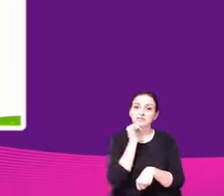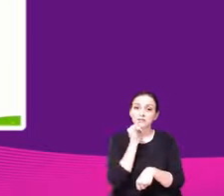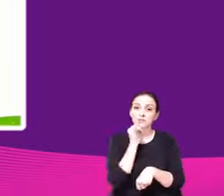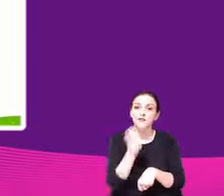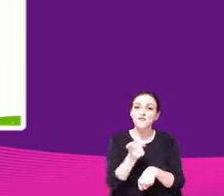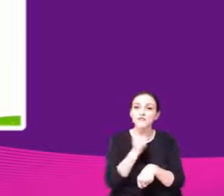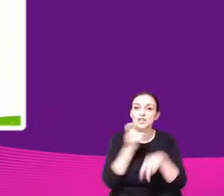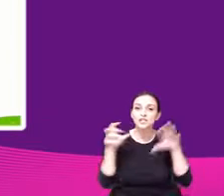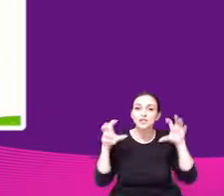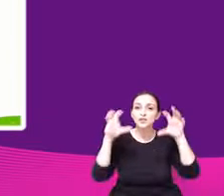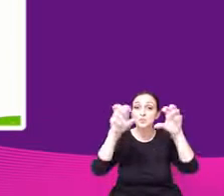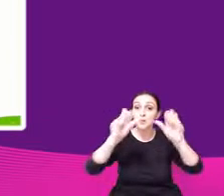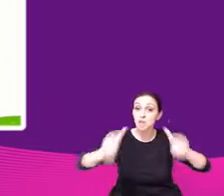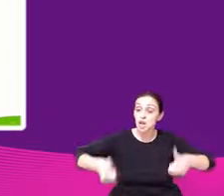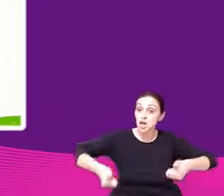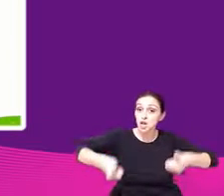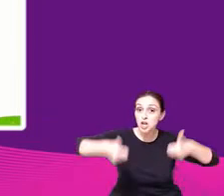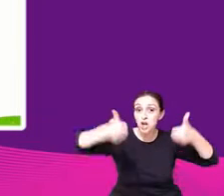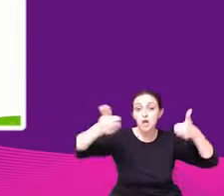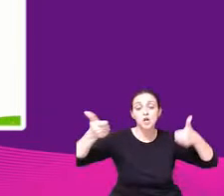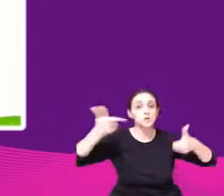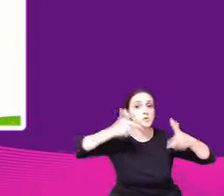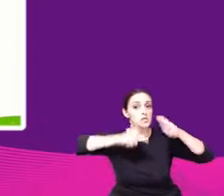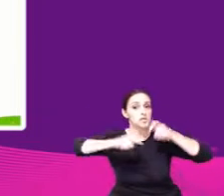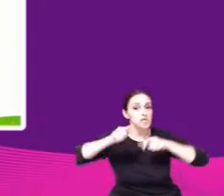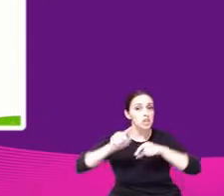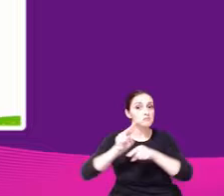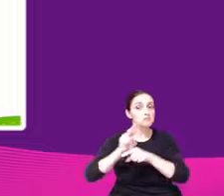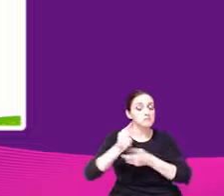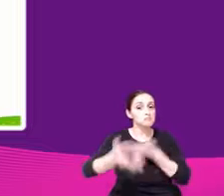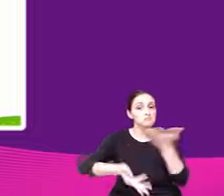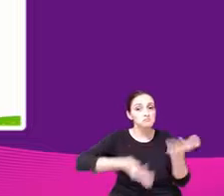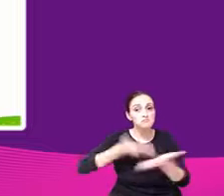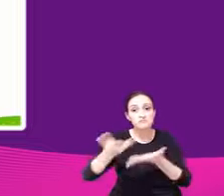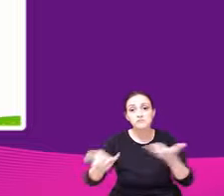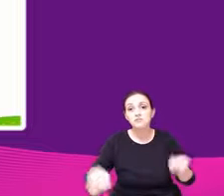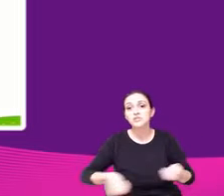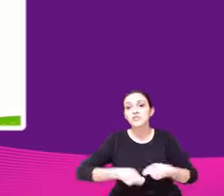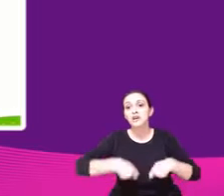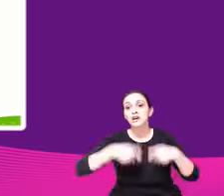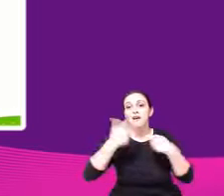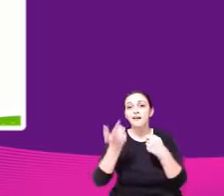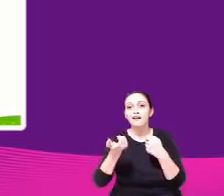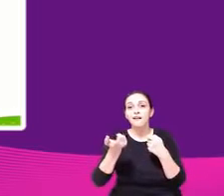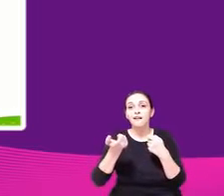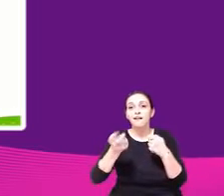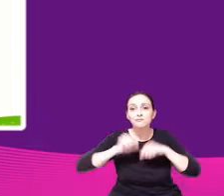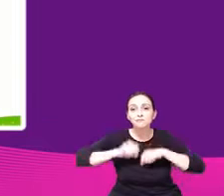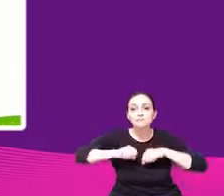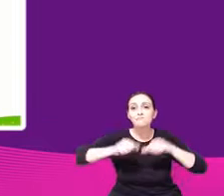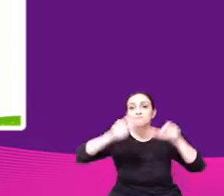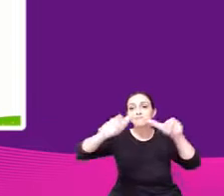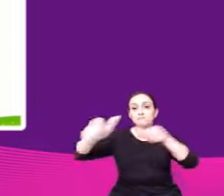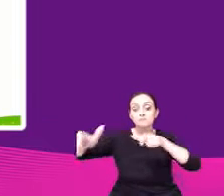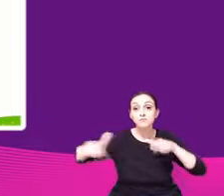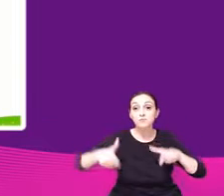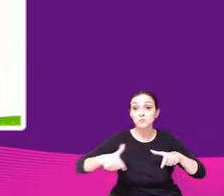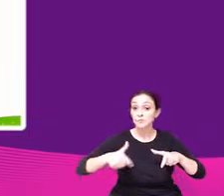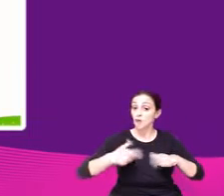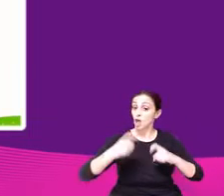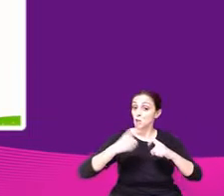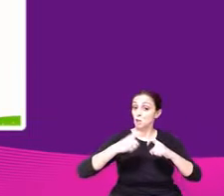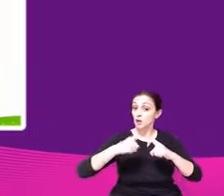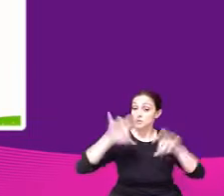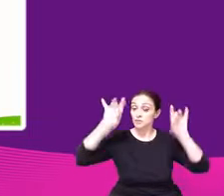melhores condições de formar e de pôr no mercado especialistas em doença